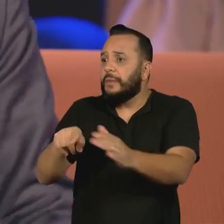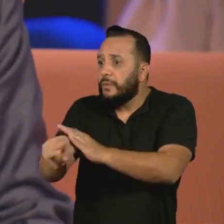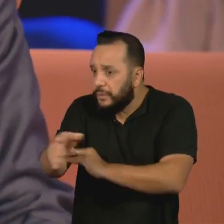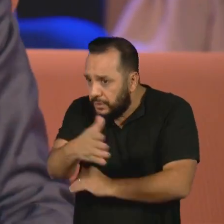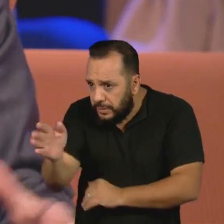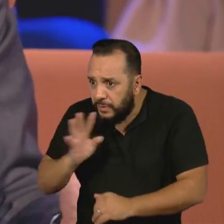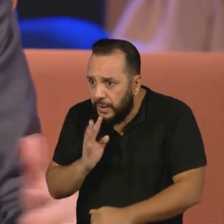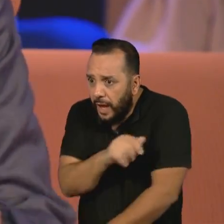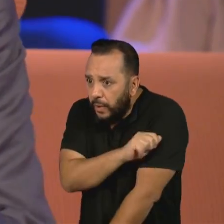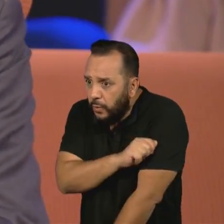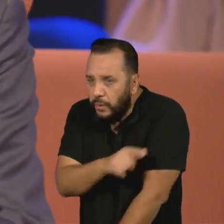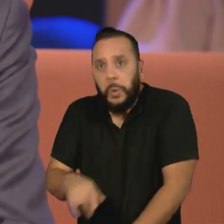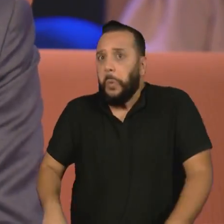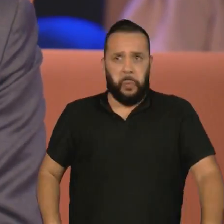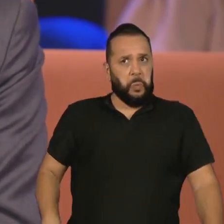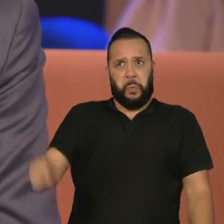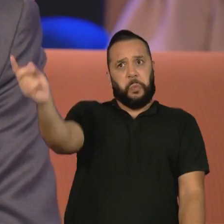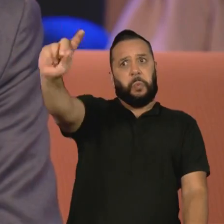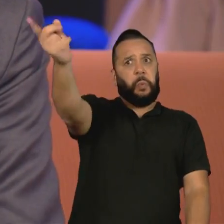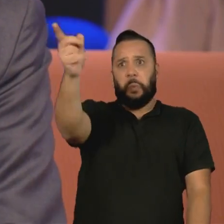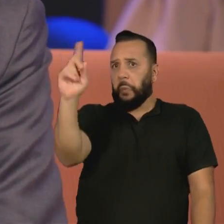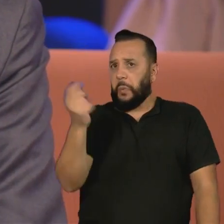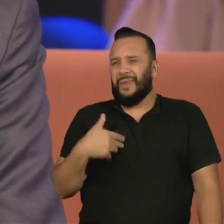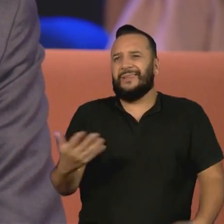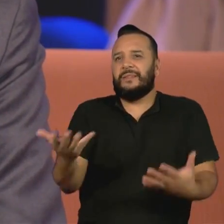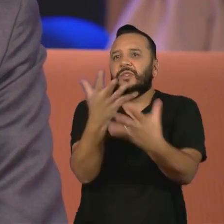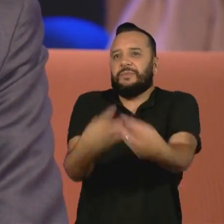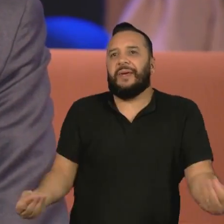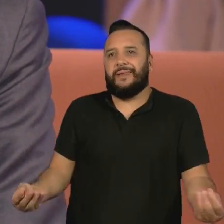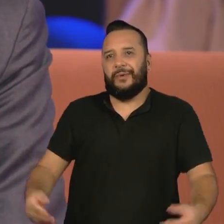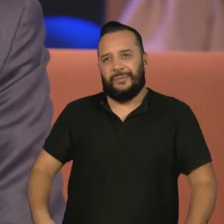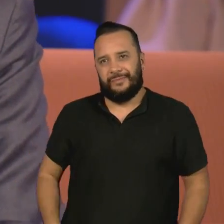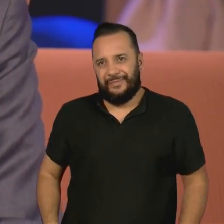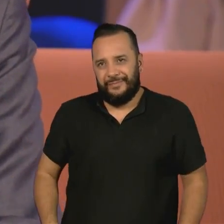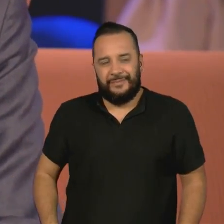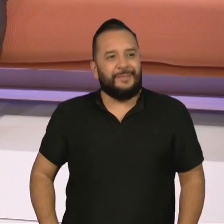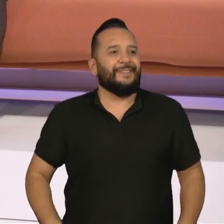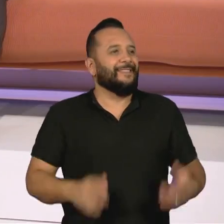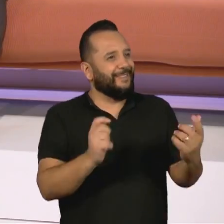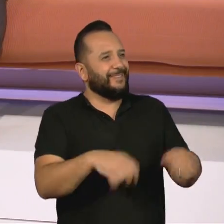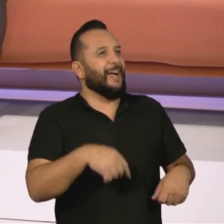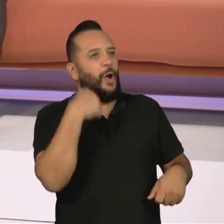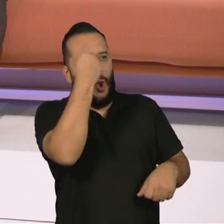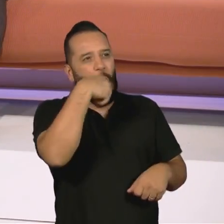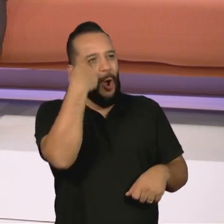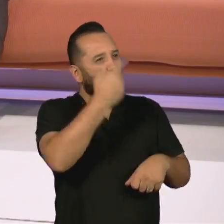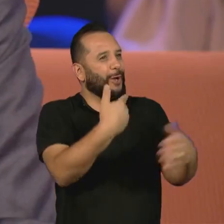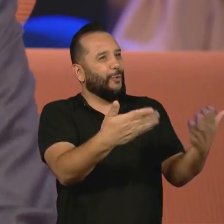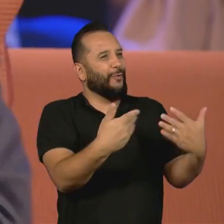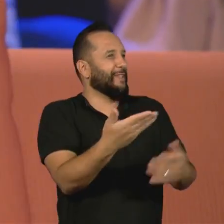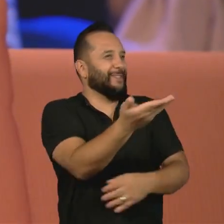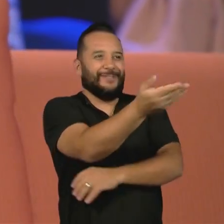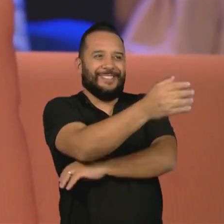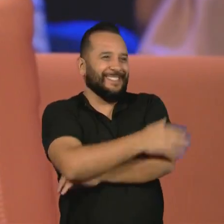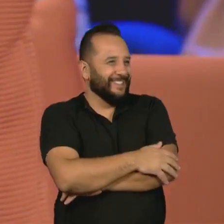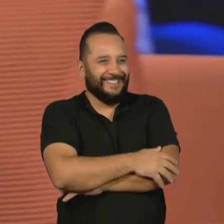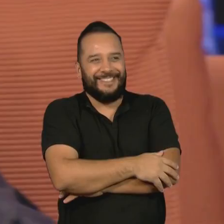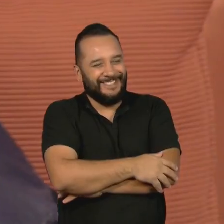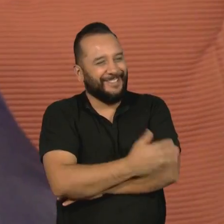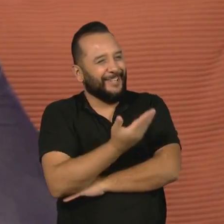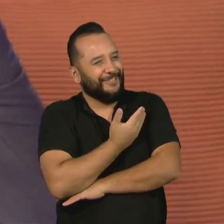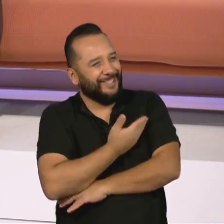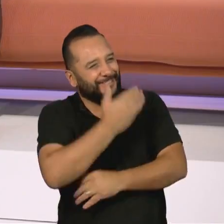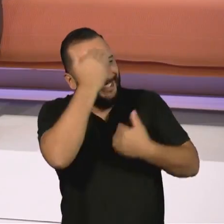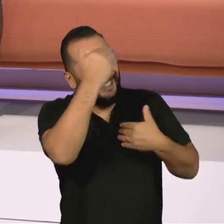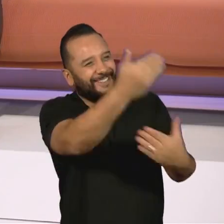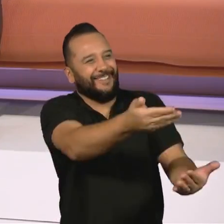Dostoiévski principalmente. Pô, isso se perdeu. Ficaria horas conversando com ele. Meu amigo, obrigado, querido, Cássio